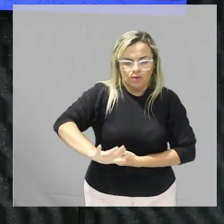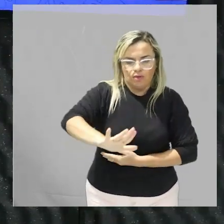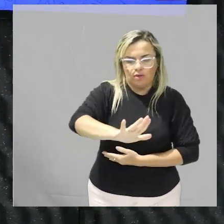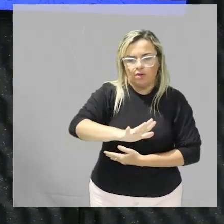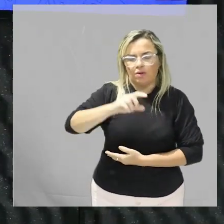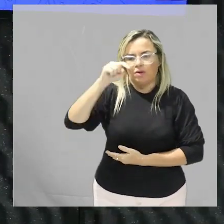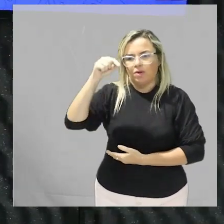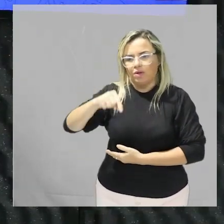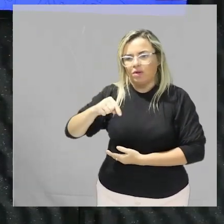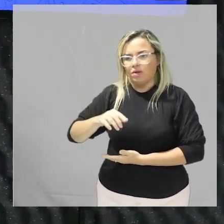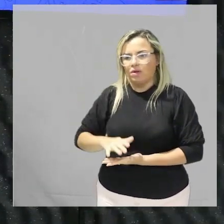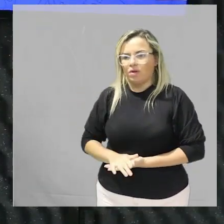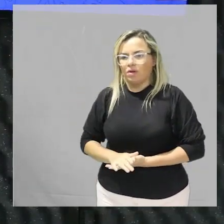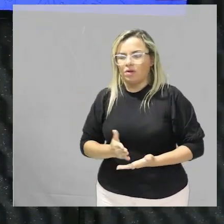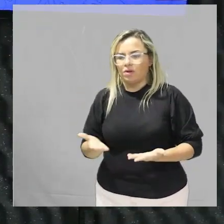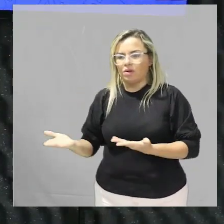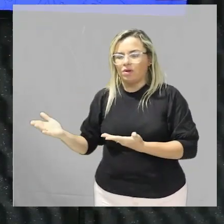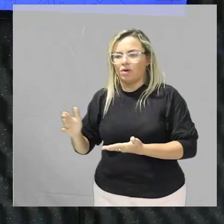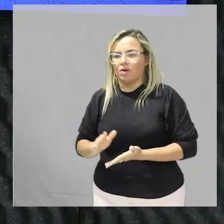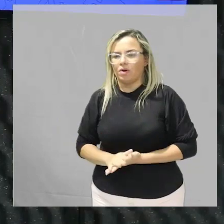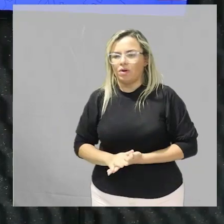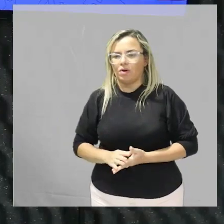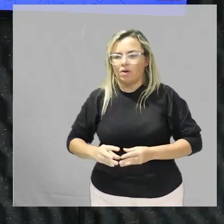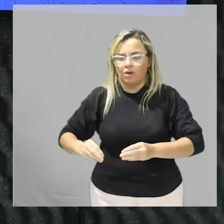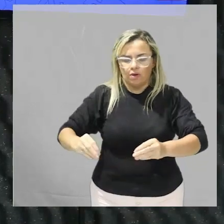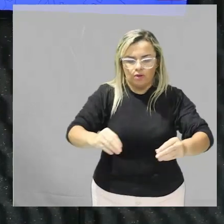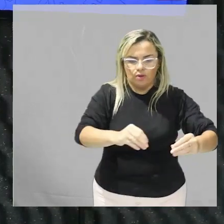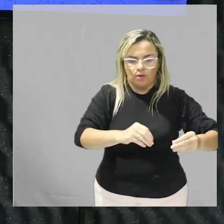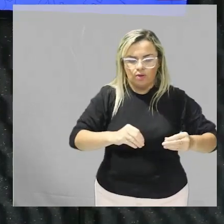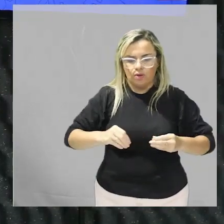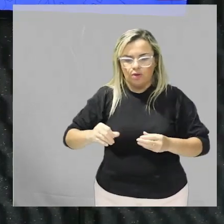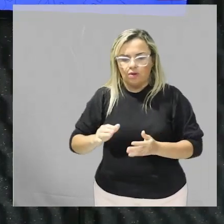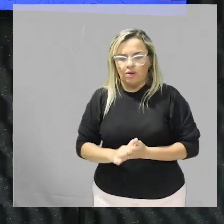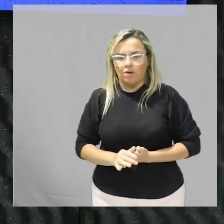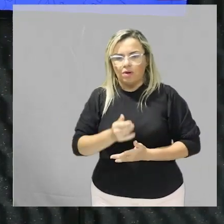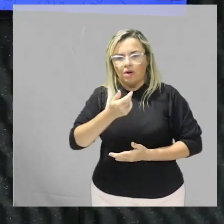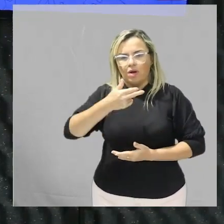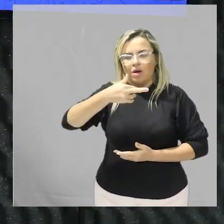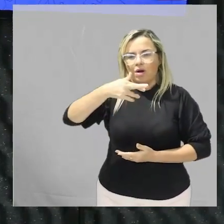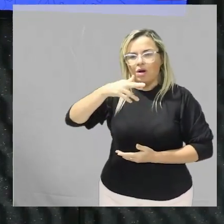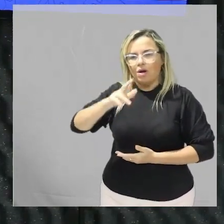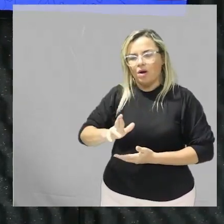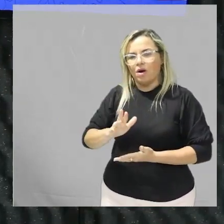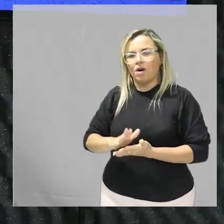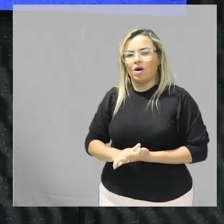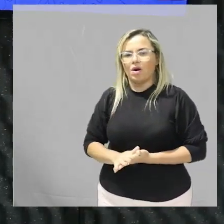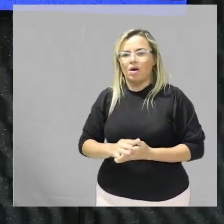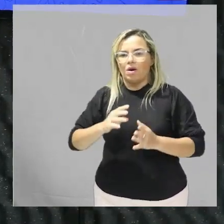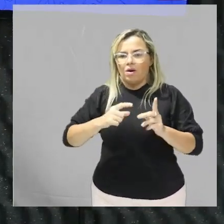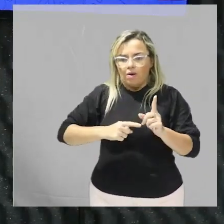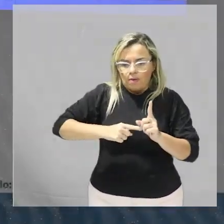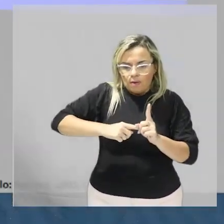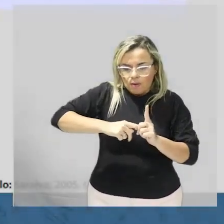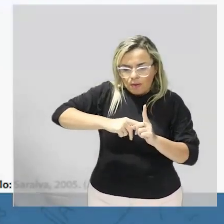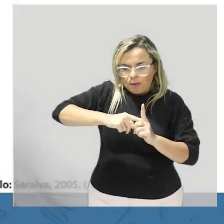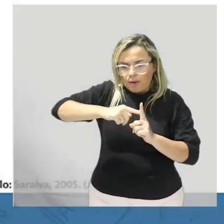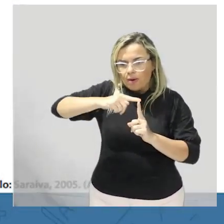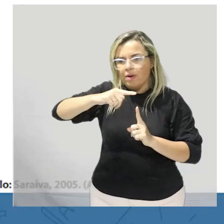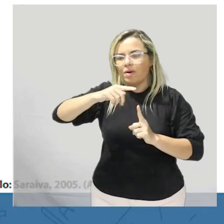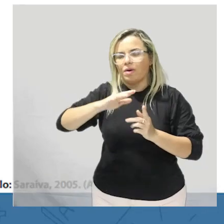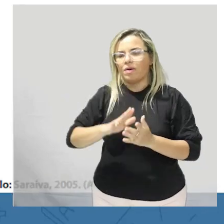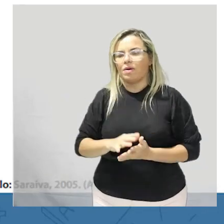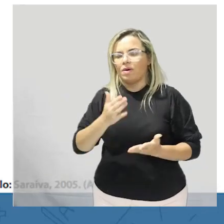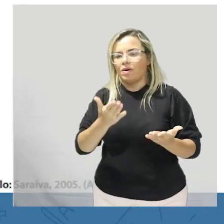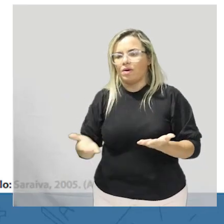estão ali rodeados pelo solo, pela temperatura, pela luminosidade, pela atmosfera. Então, é o